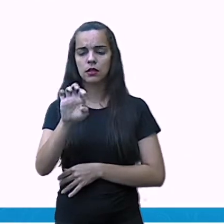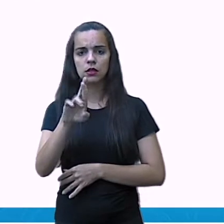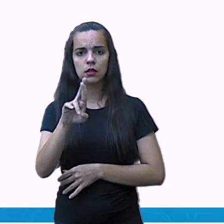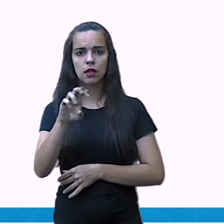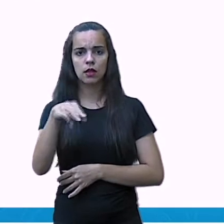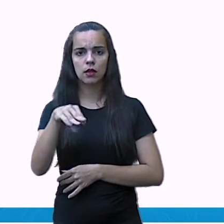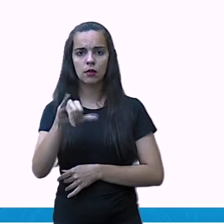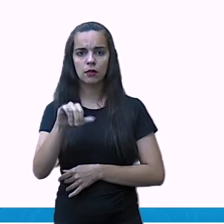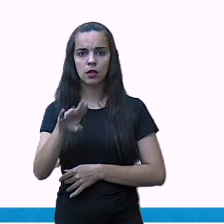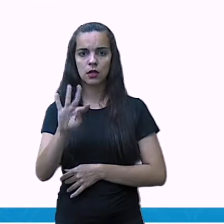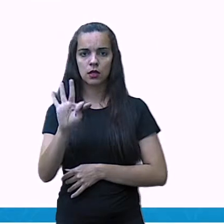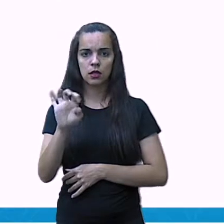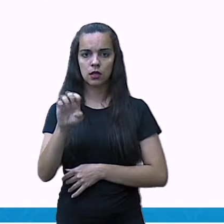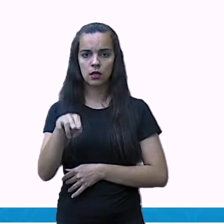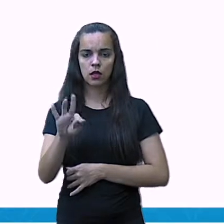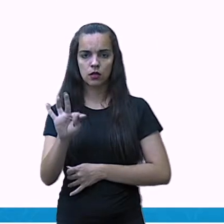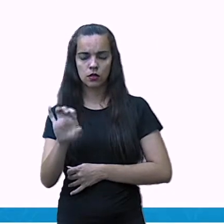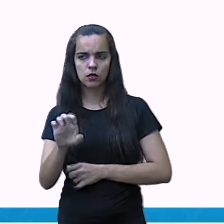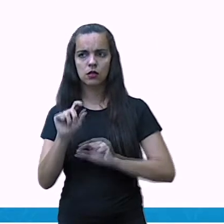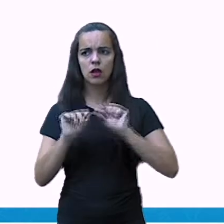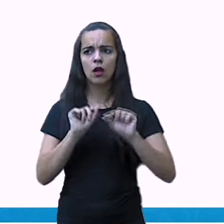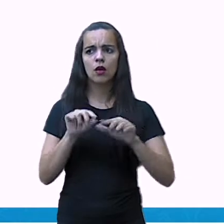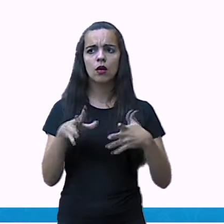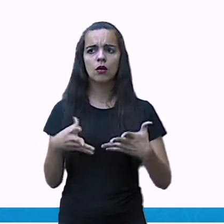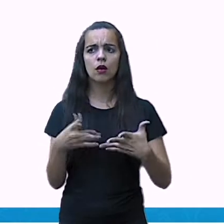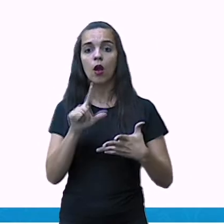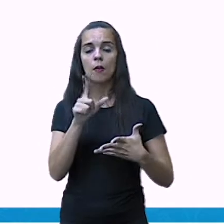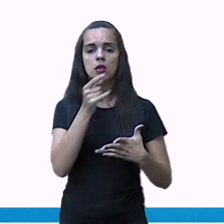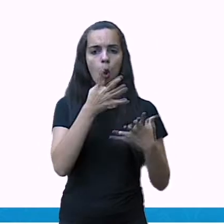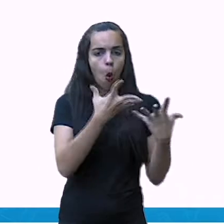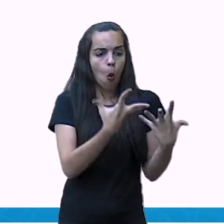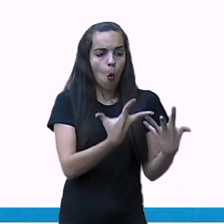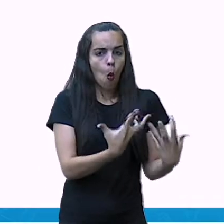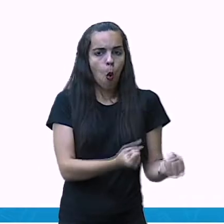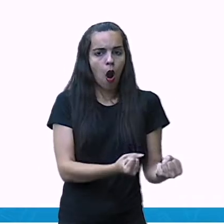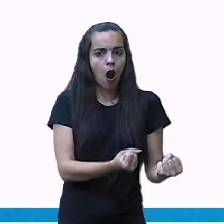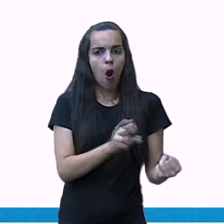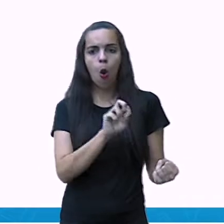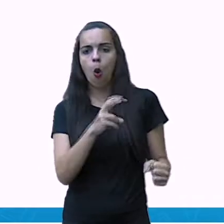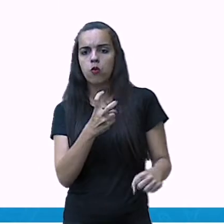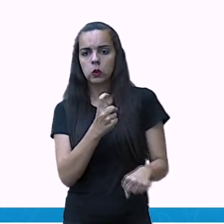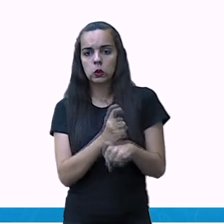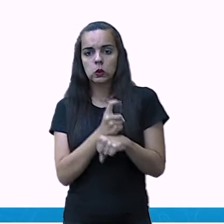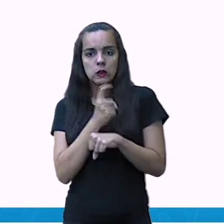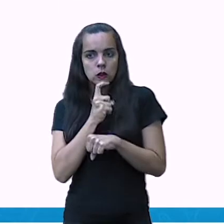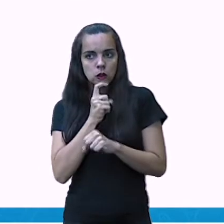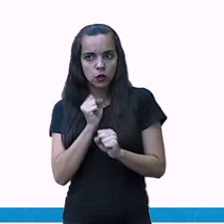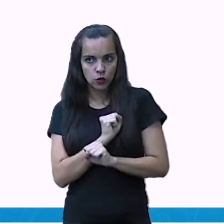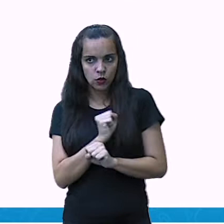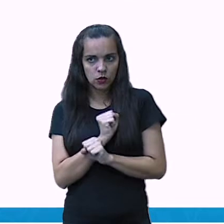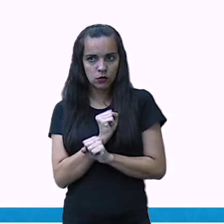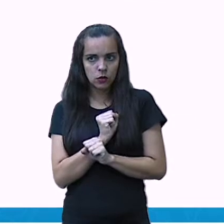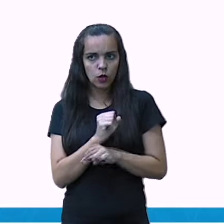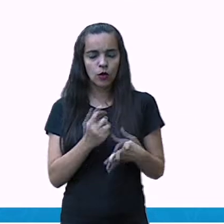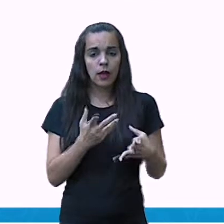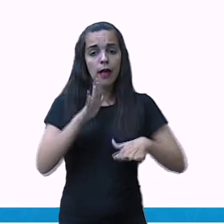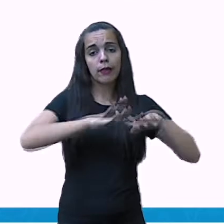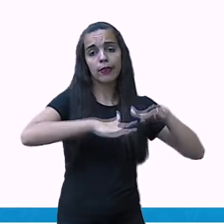do ano, ele vai secar ou vai congelar. Isso depende do